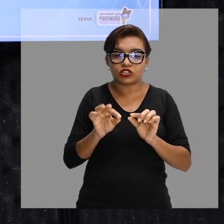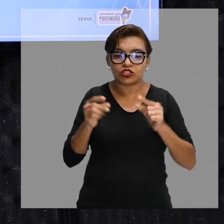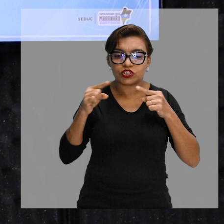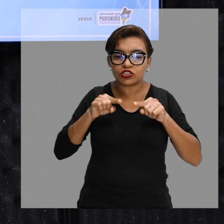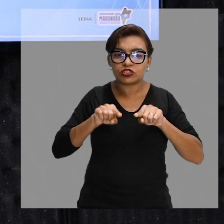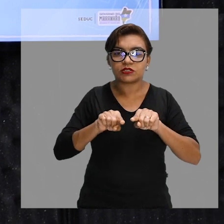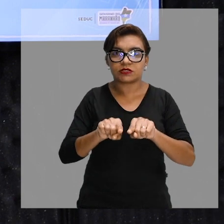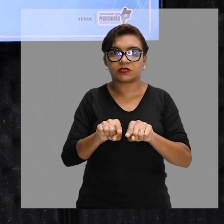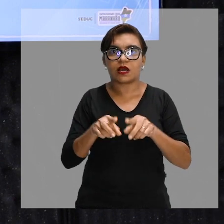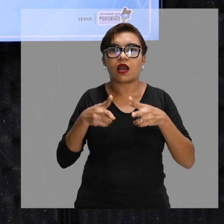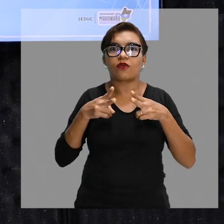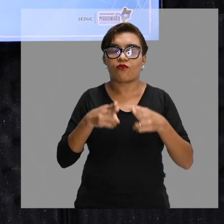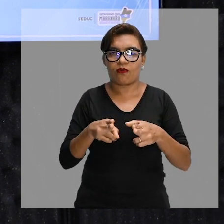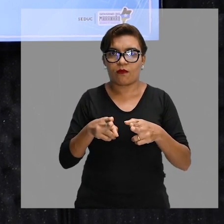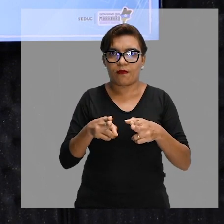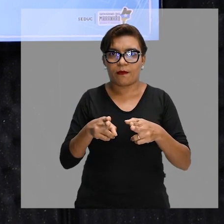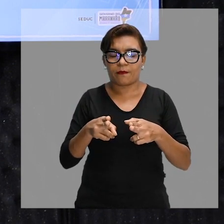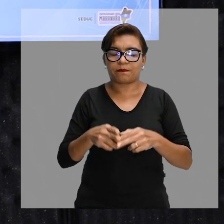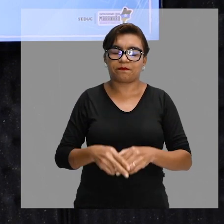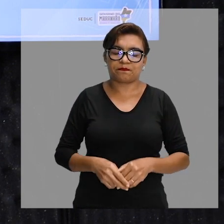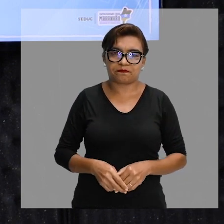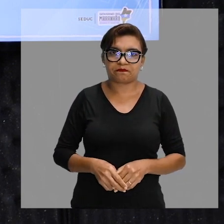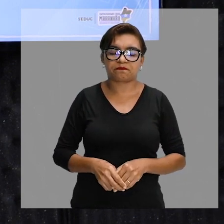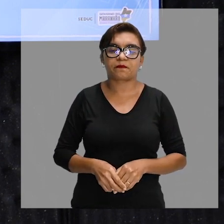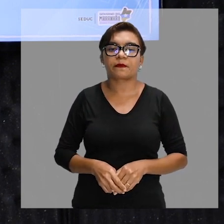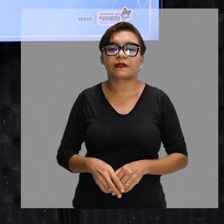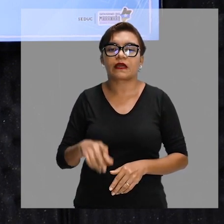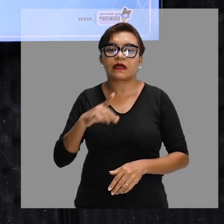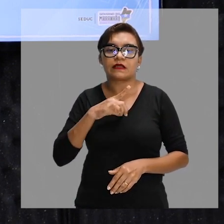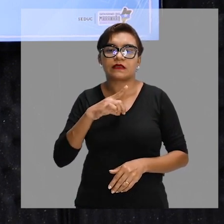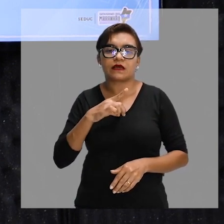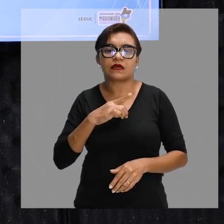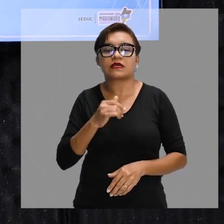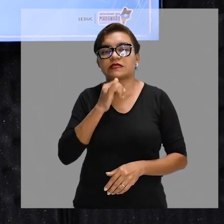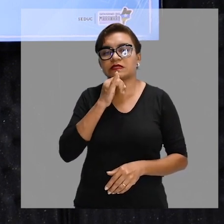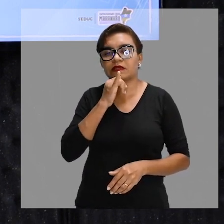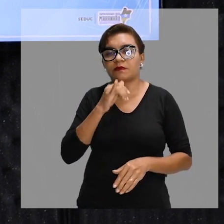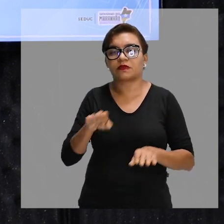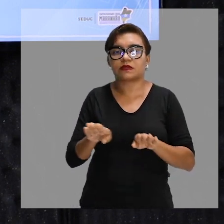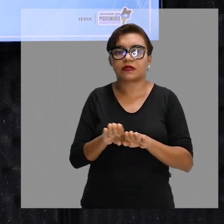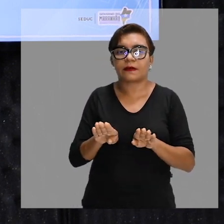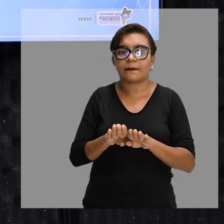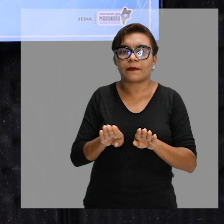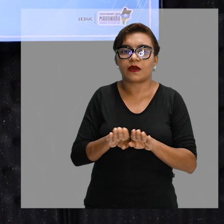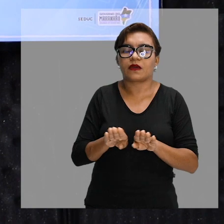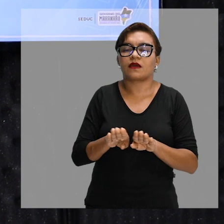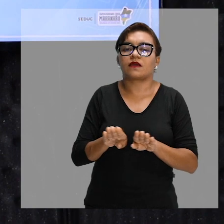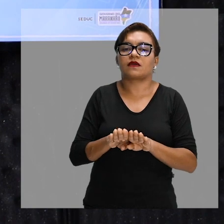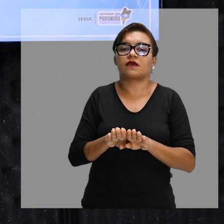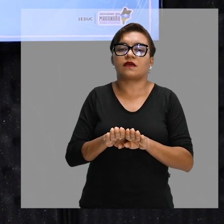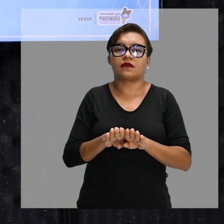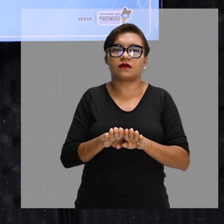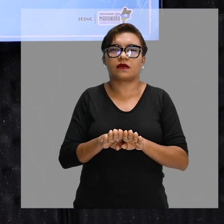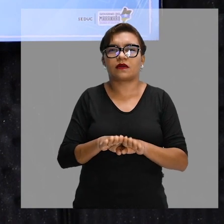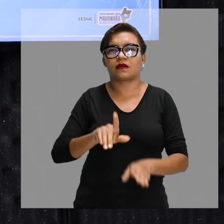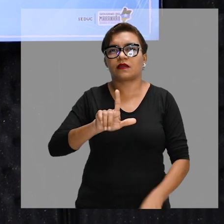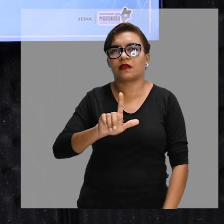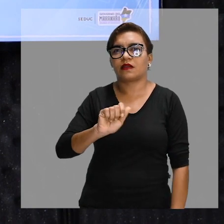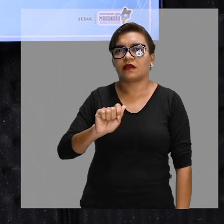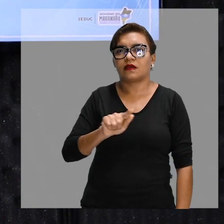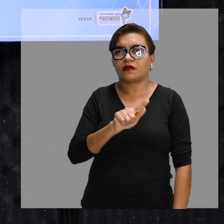lá da matemática, ok? Então, nós temos um exemplo, um raio laser, um holoforte,